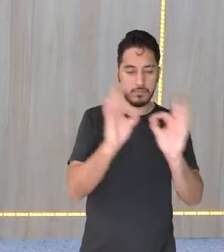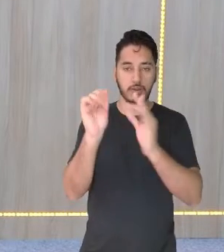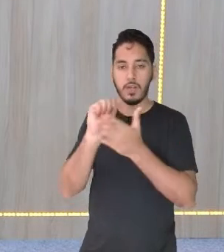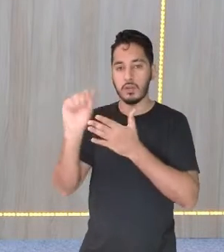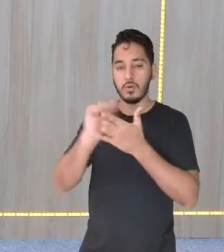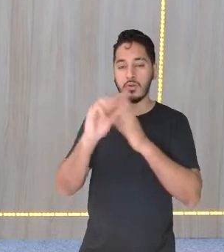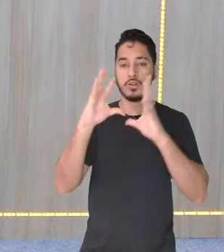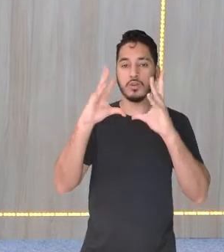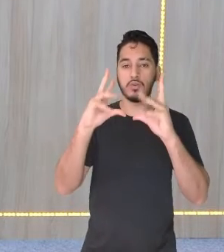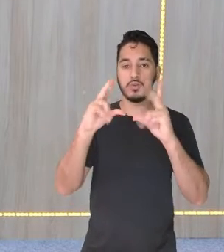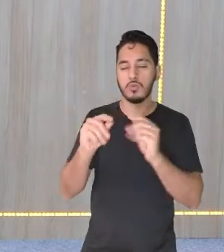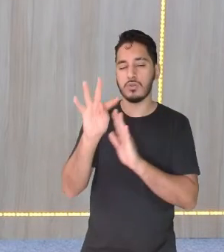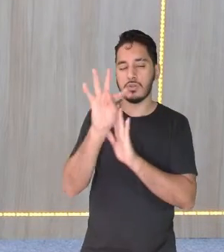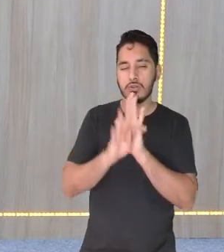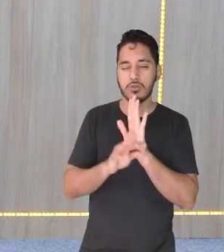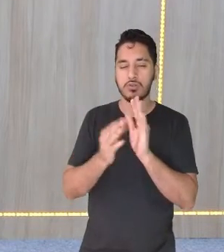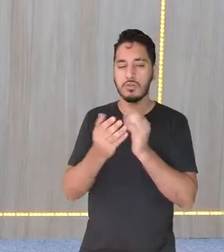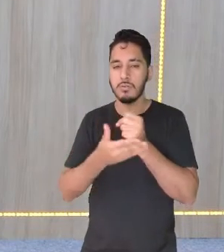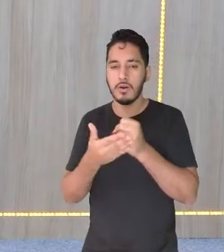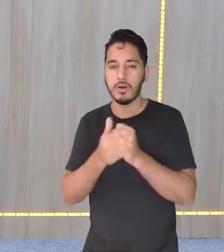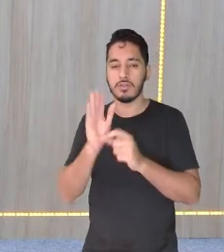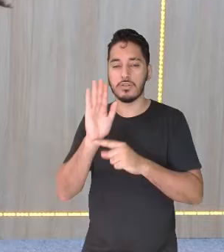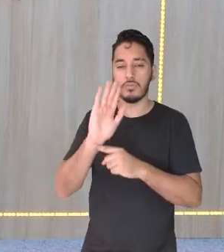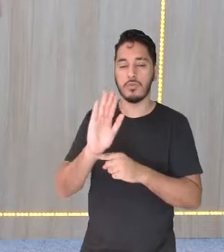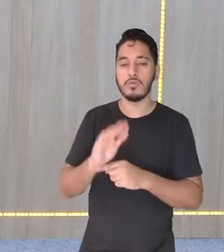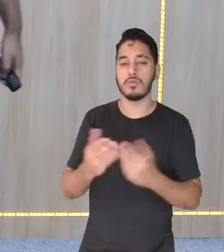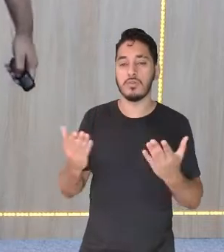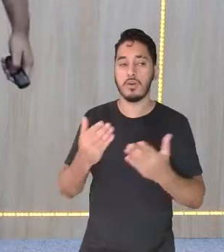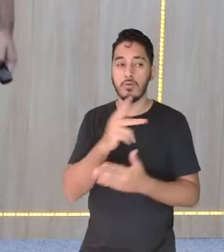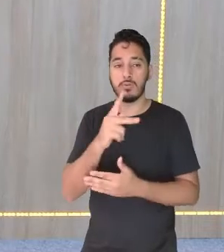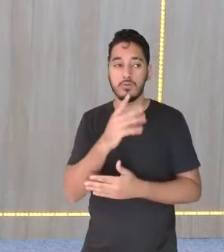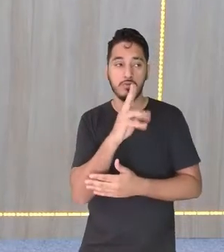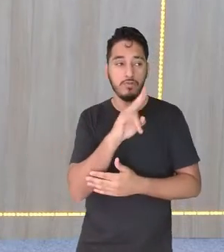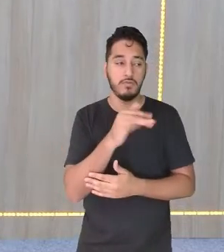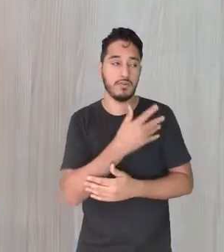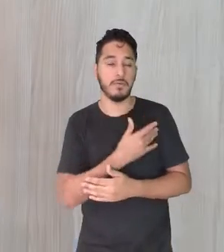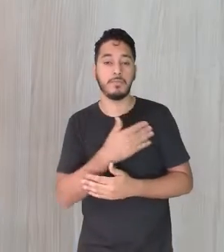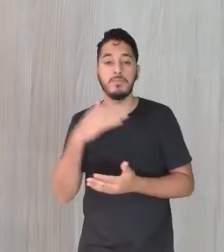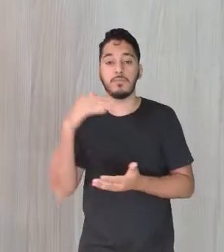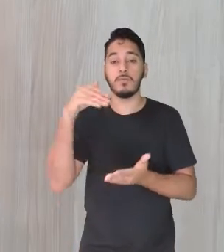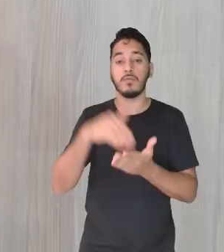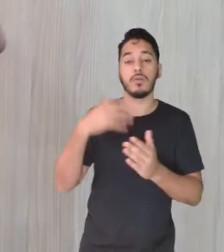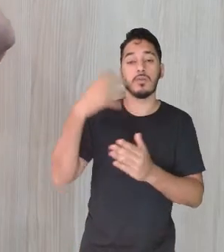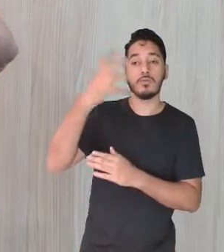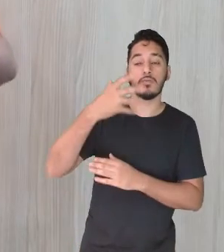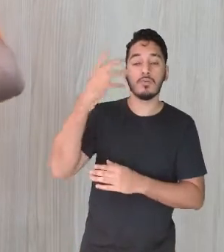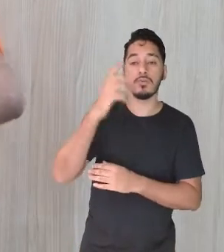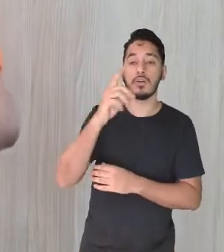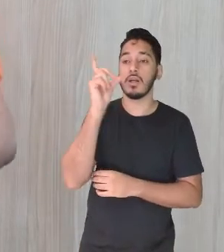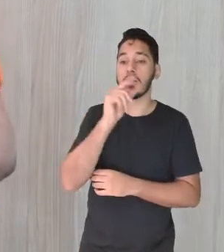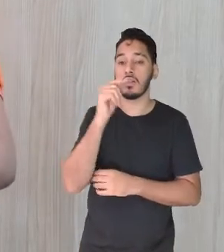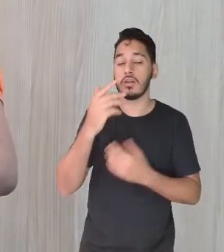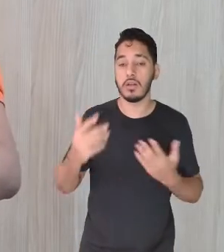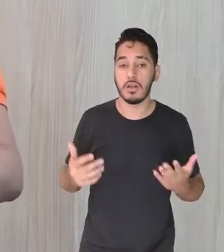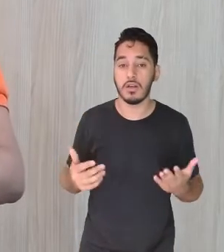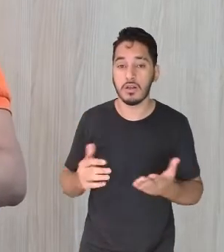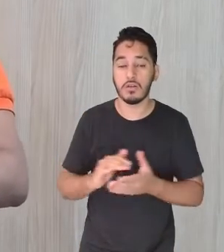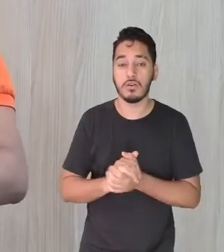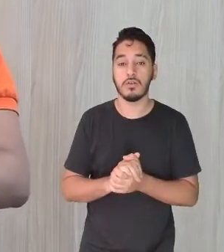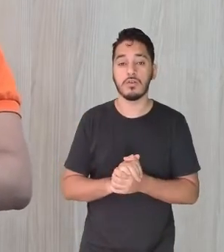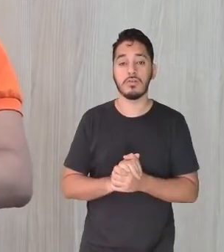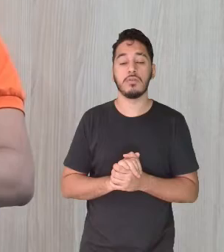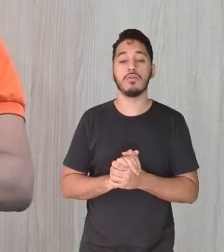direitinho, faz um textozinho básico, dialoga com o seu professor e o professor Armando ele já vai se despedindo. Última música de água, professor Gilson. Vá, diga.